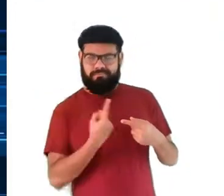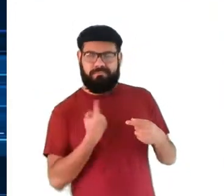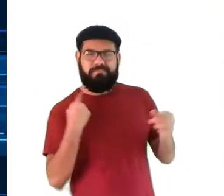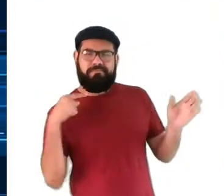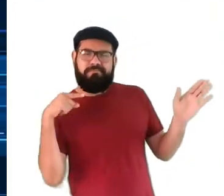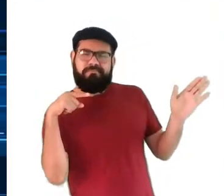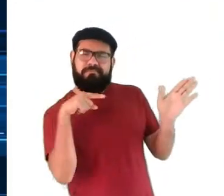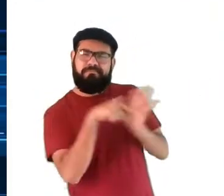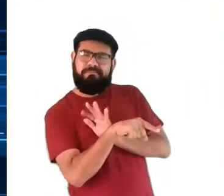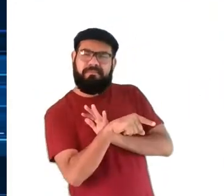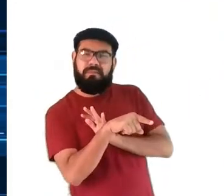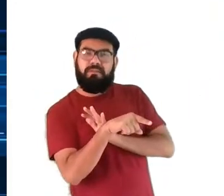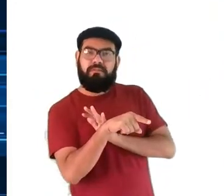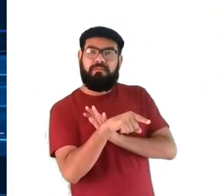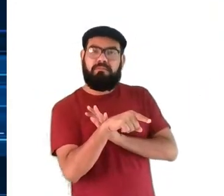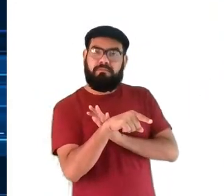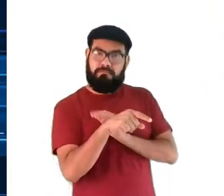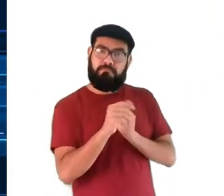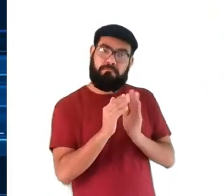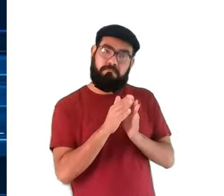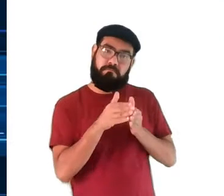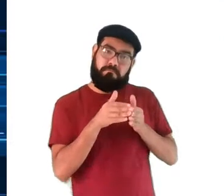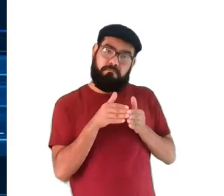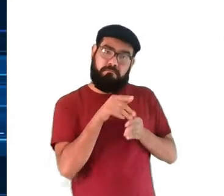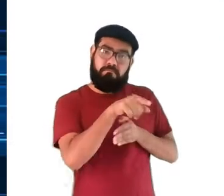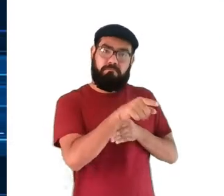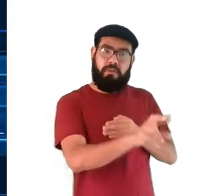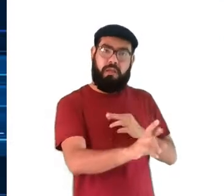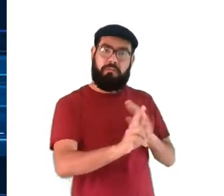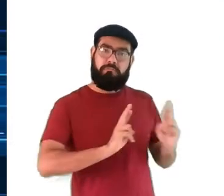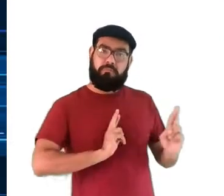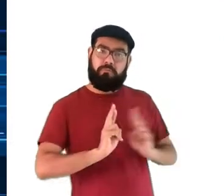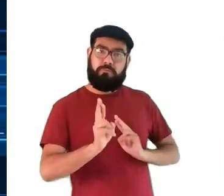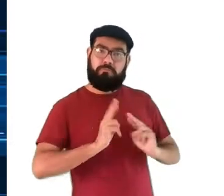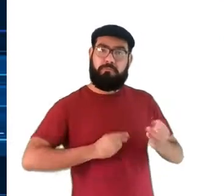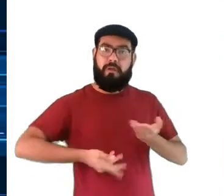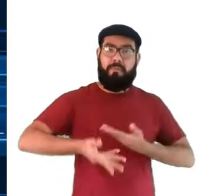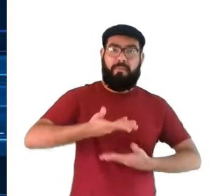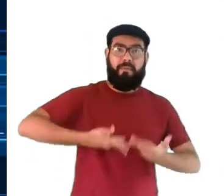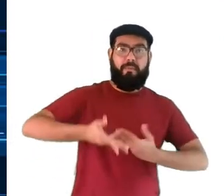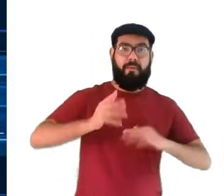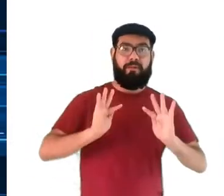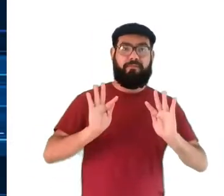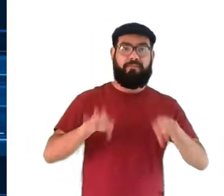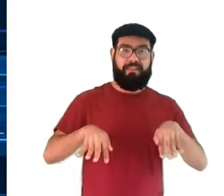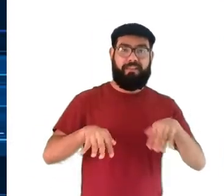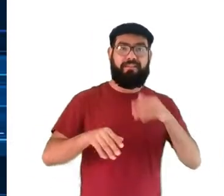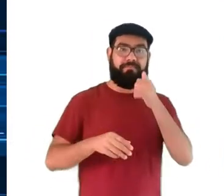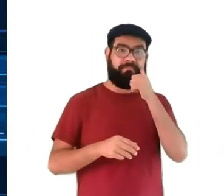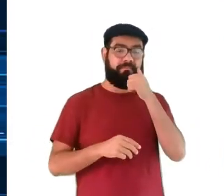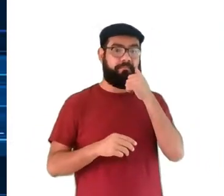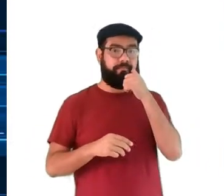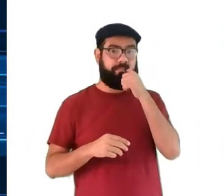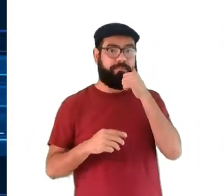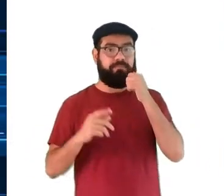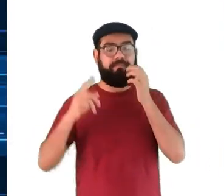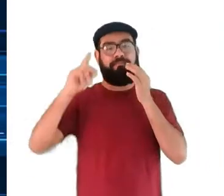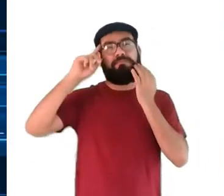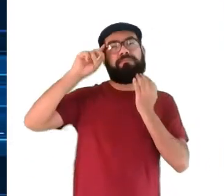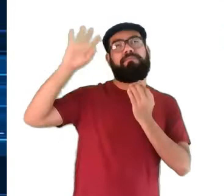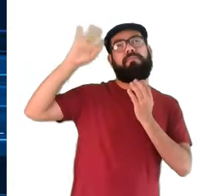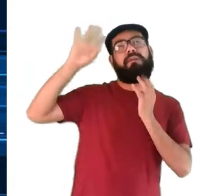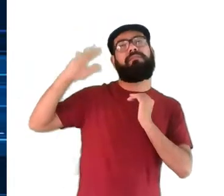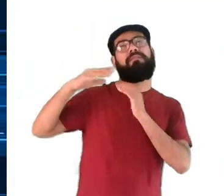Peço que vocês respondam na interatividade final, a partir de uma reflexão sobre